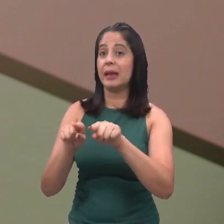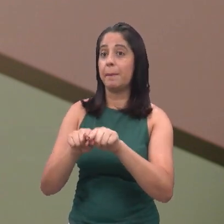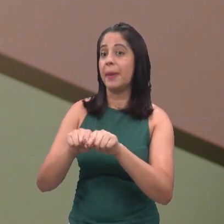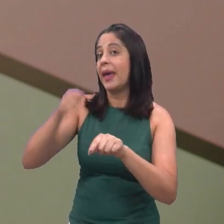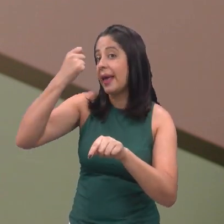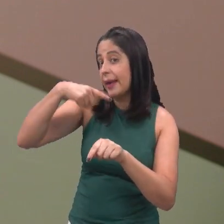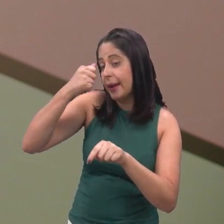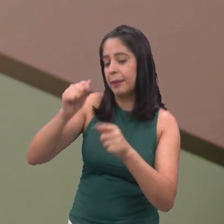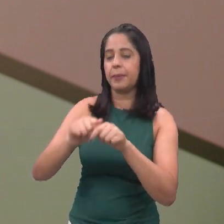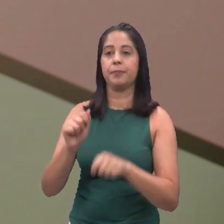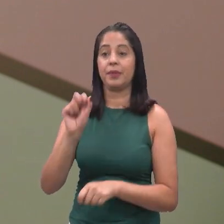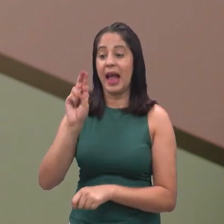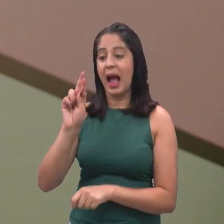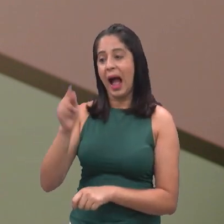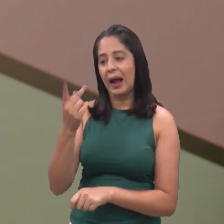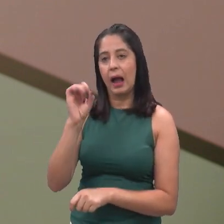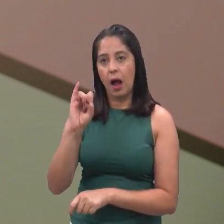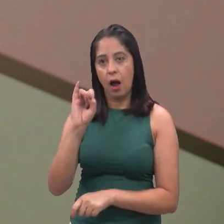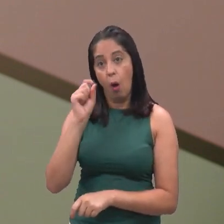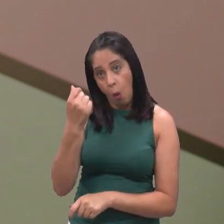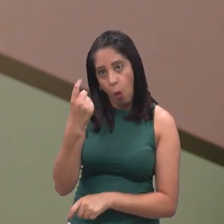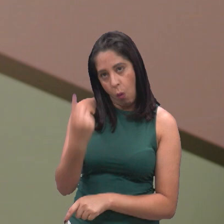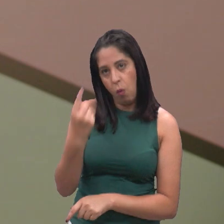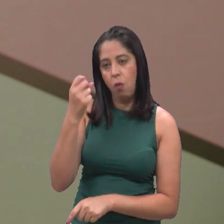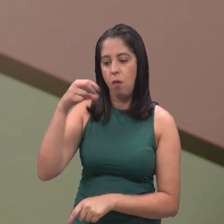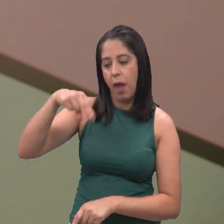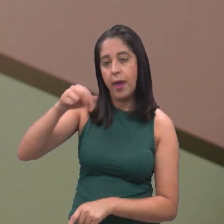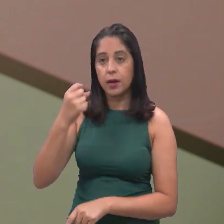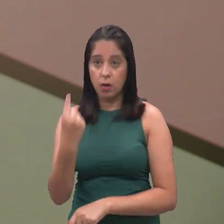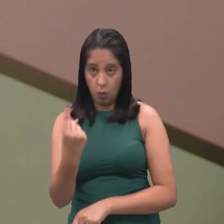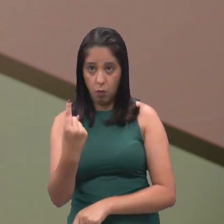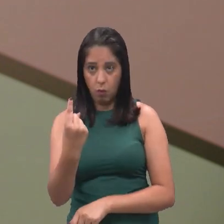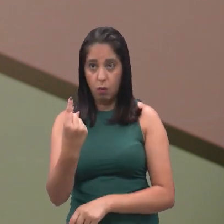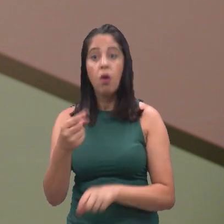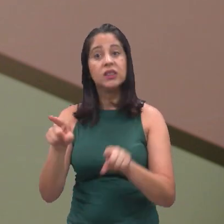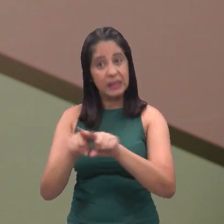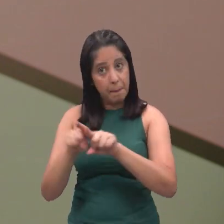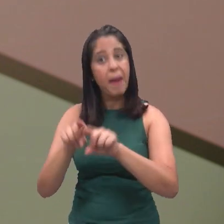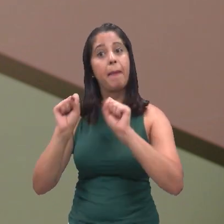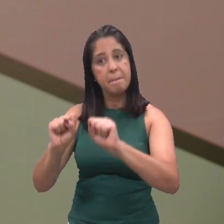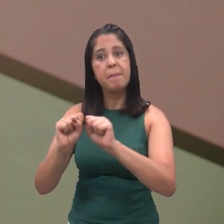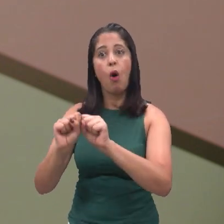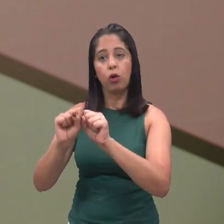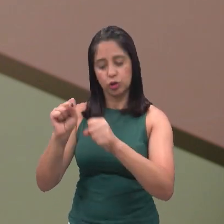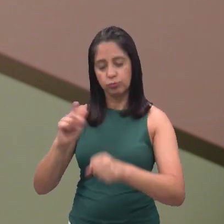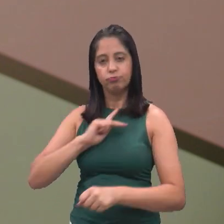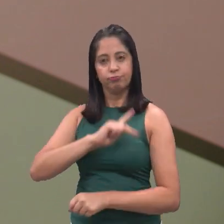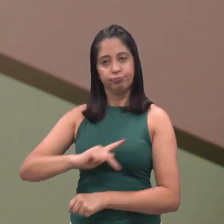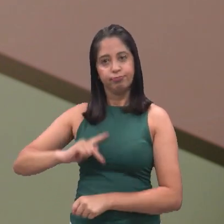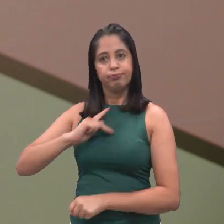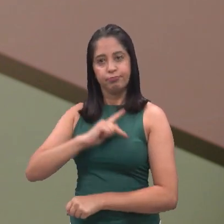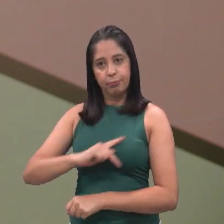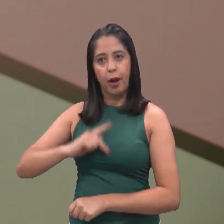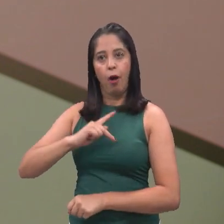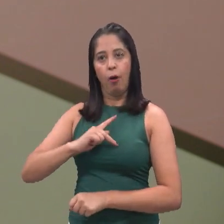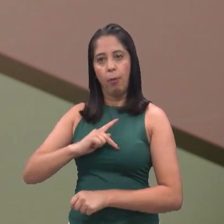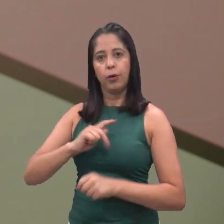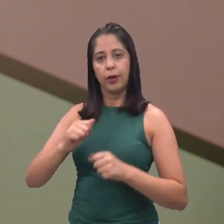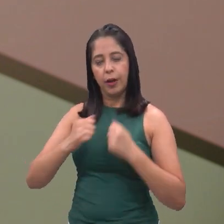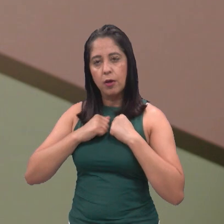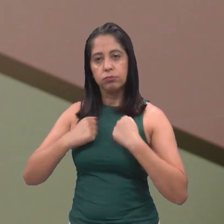H1N1, que são exemplos, o VSR, que acomete muitas criancinhas, né, menos de 2 meses de